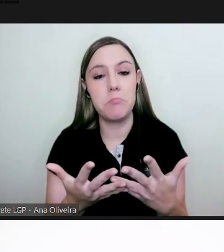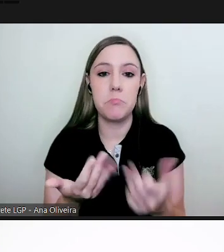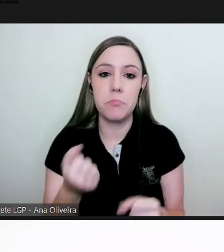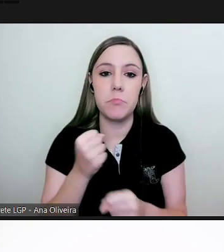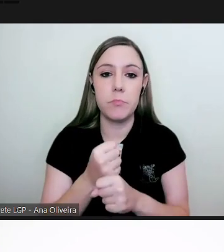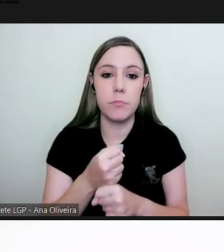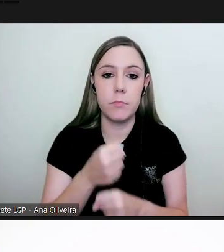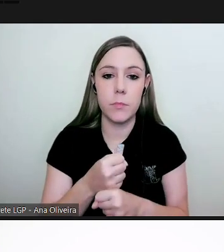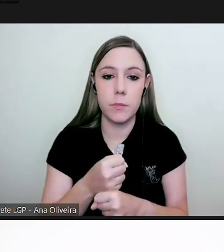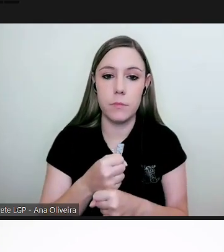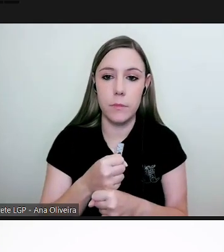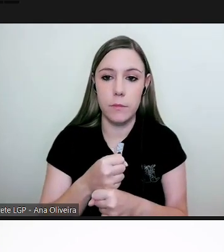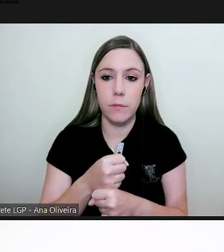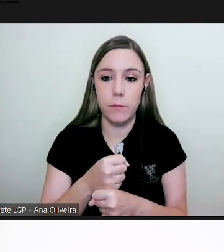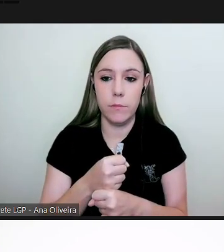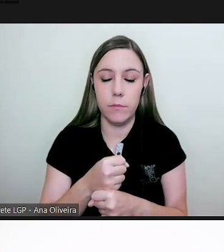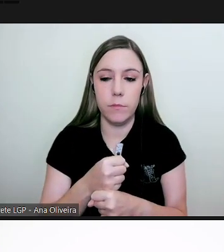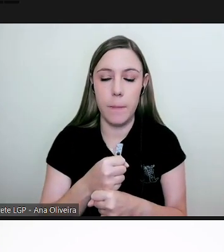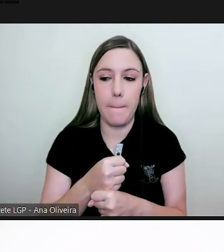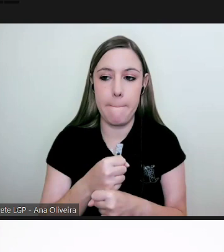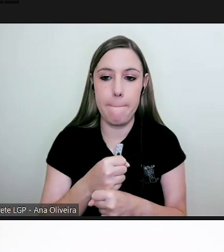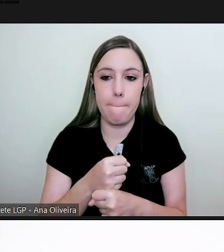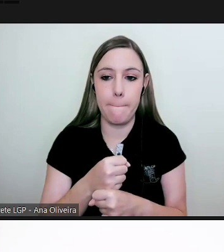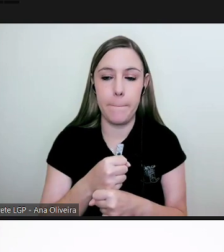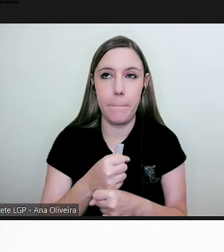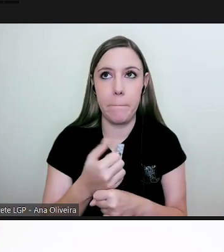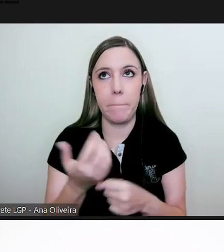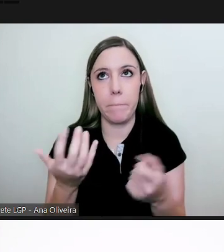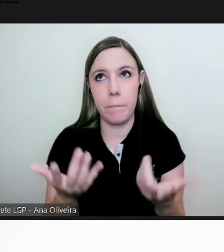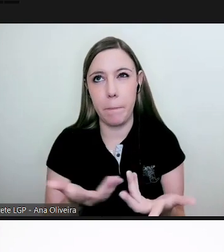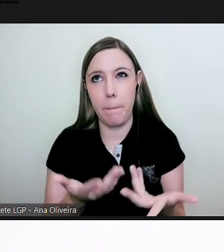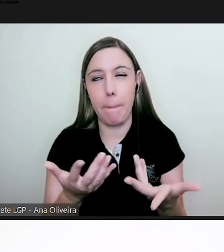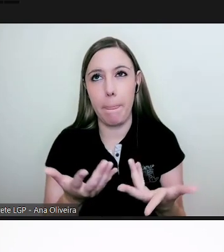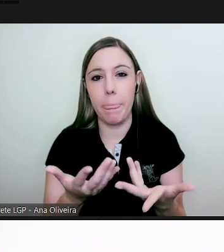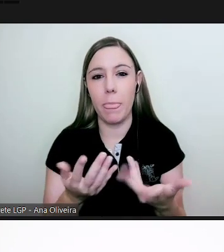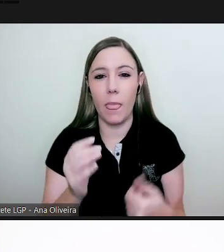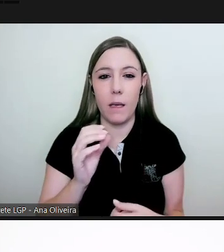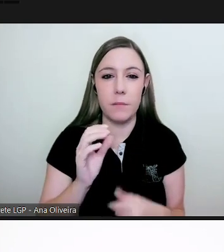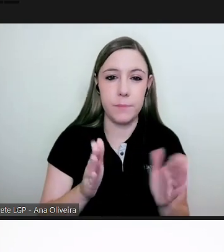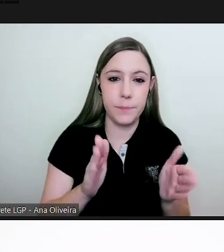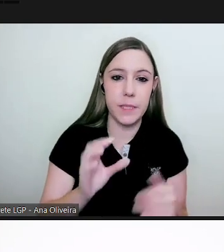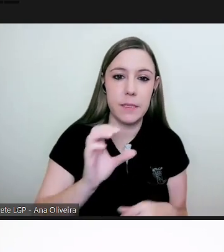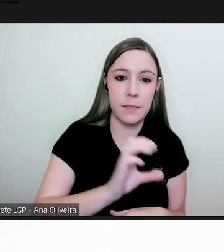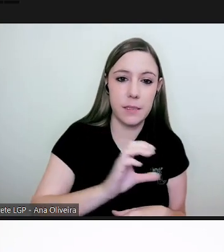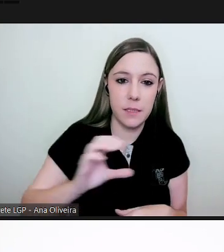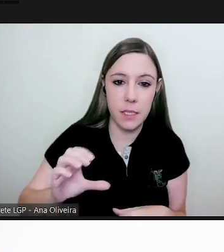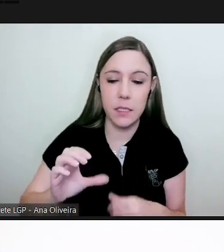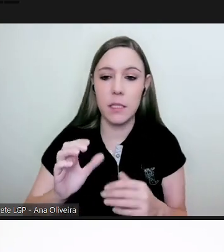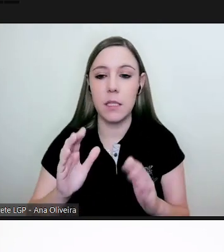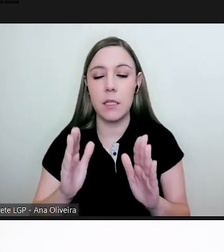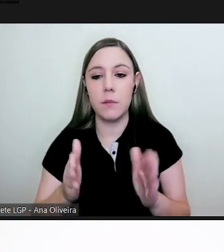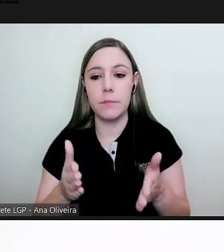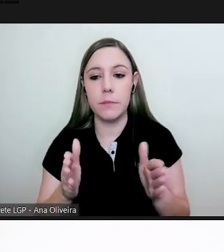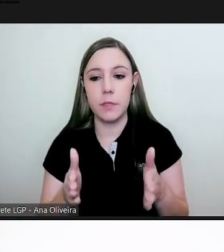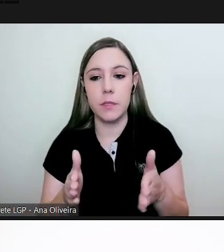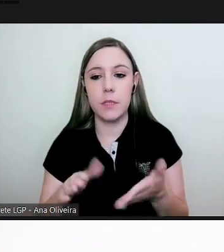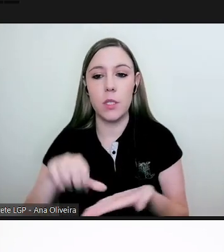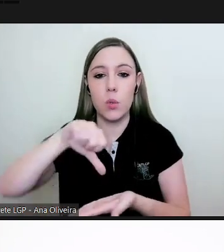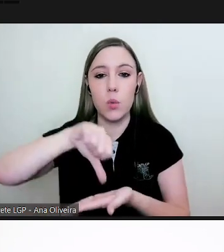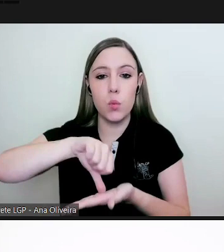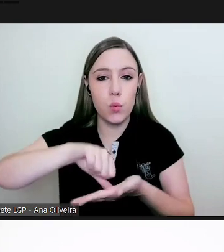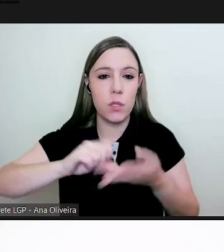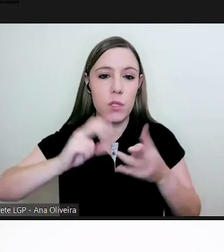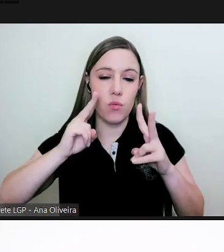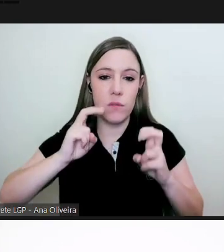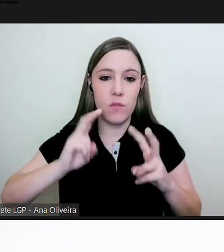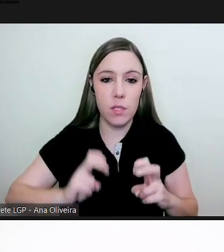pressupõe chamar, enfim, a ciência, os centros de